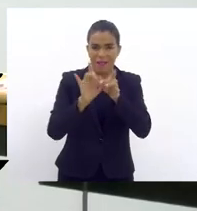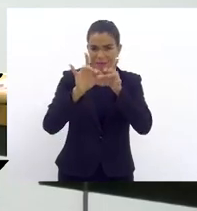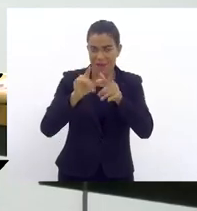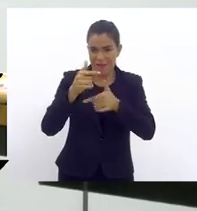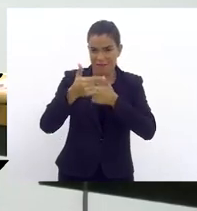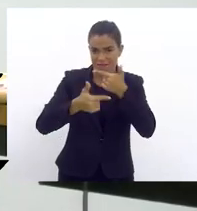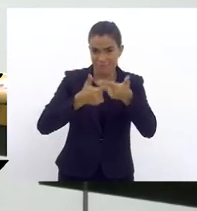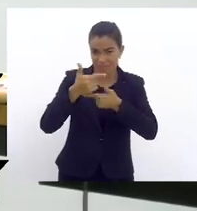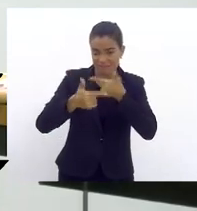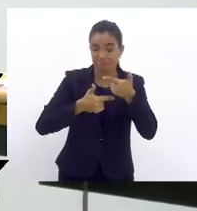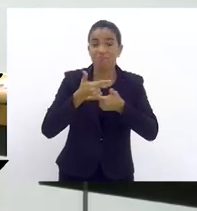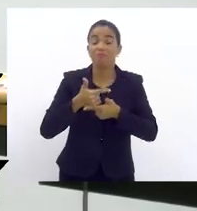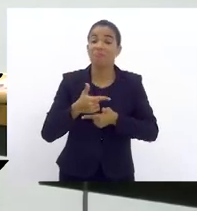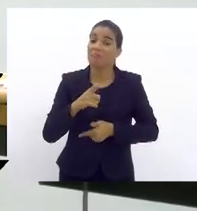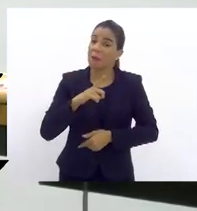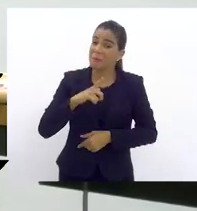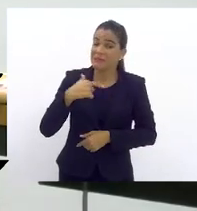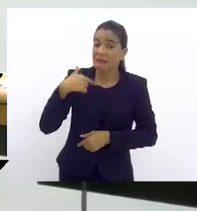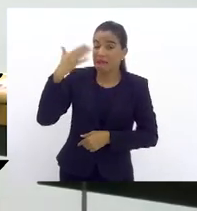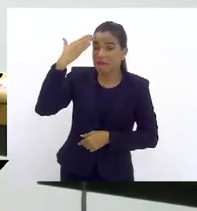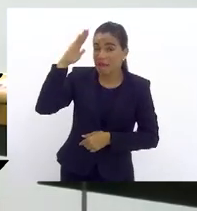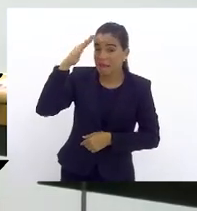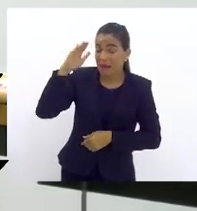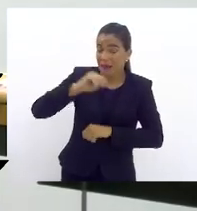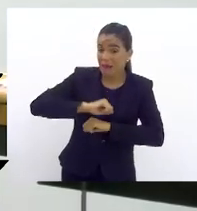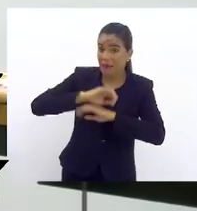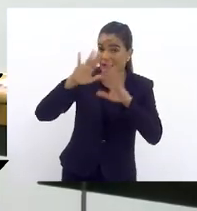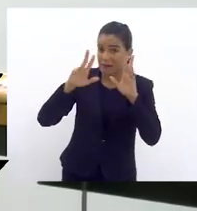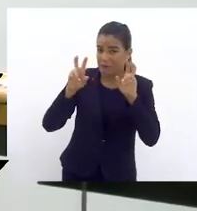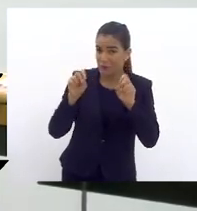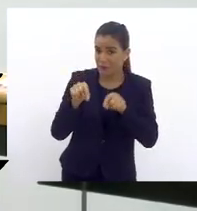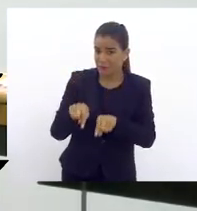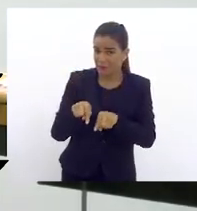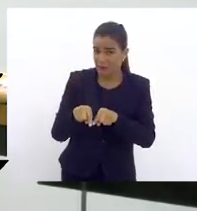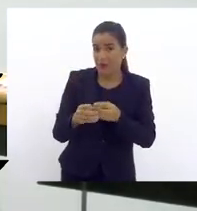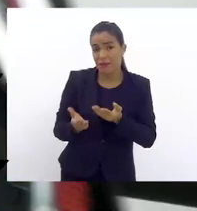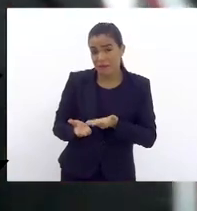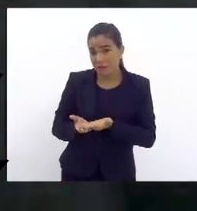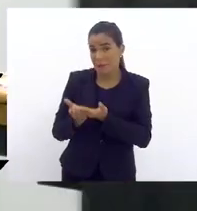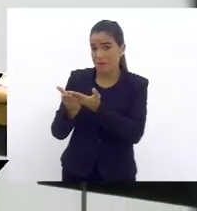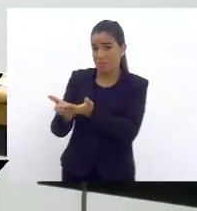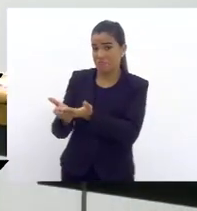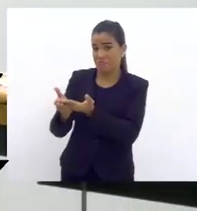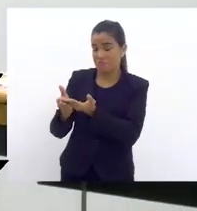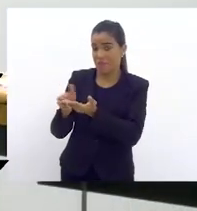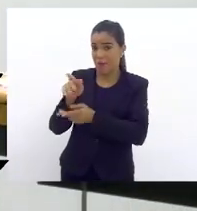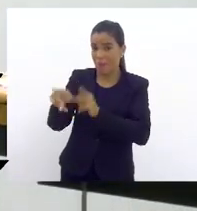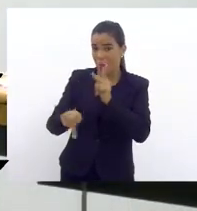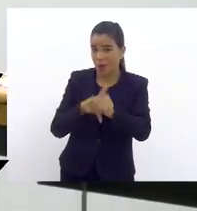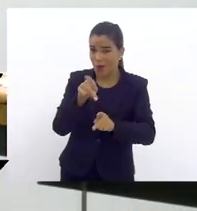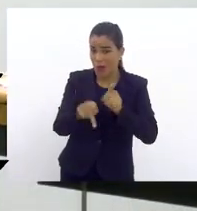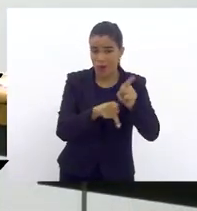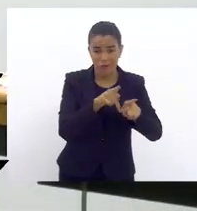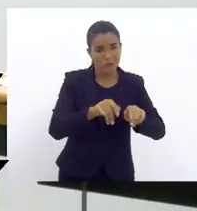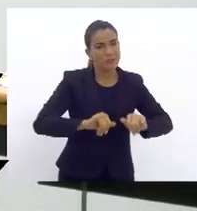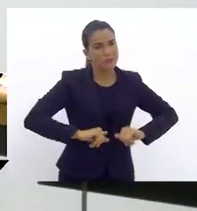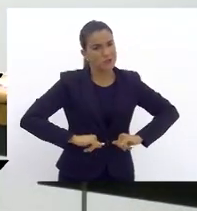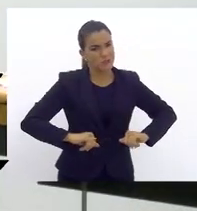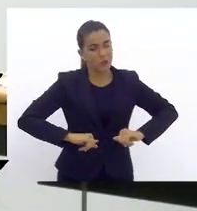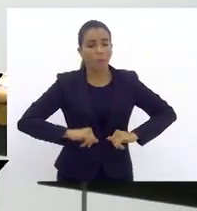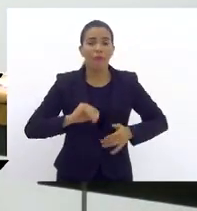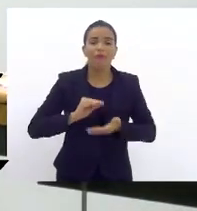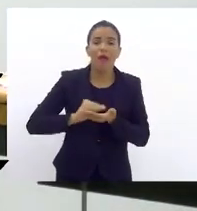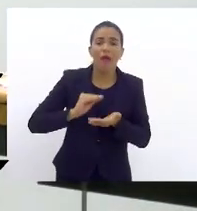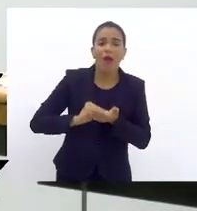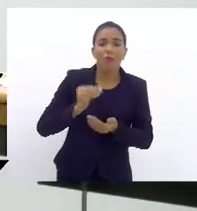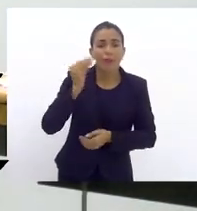tem que avançar para entender um pouco mais disso e levar esse conhecimento também ao nosso povo porque o nosso povo sofre muito realmente por falta